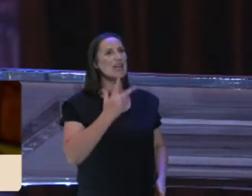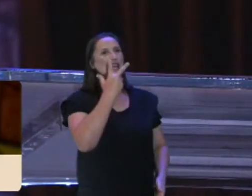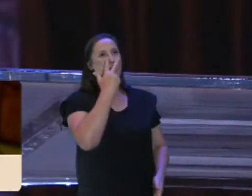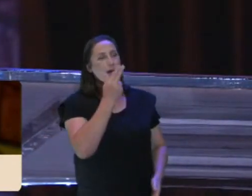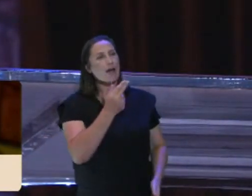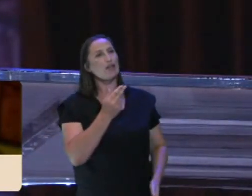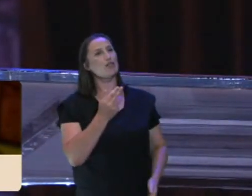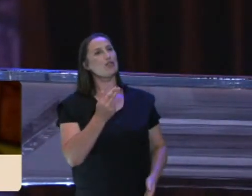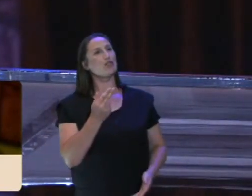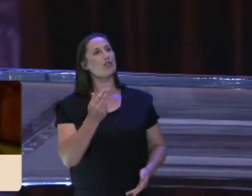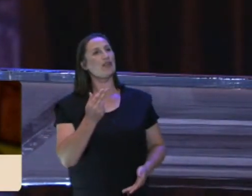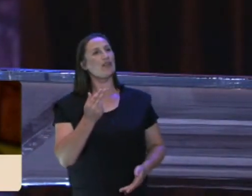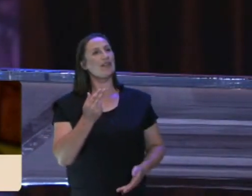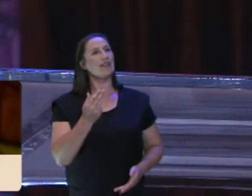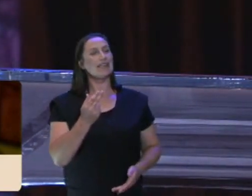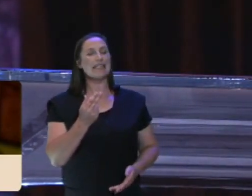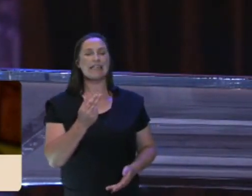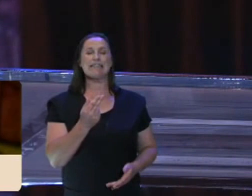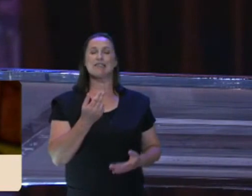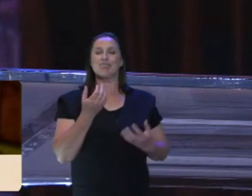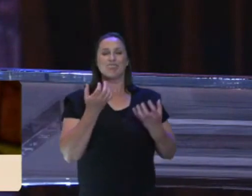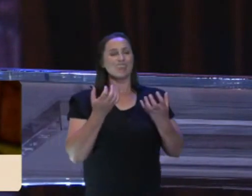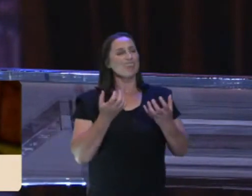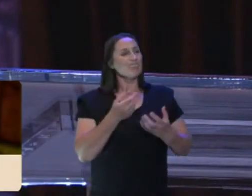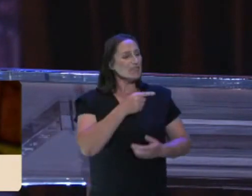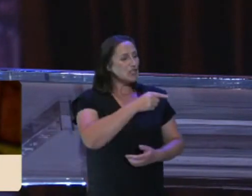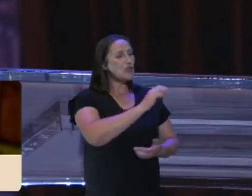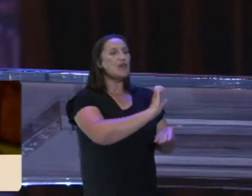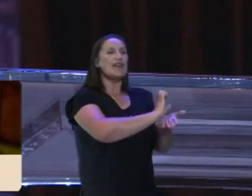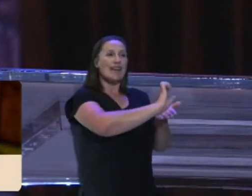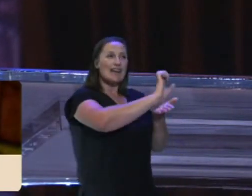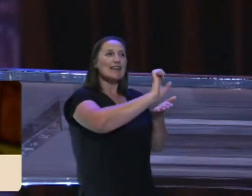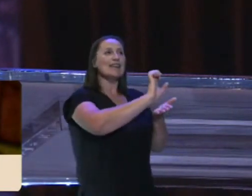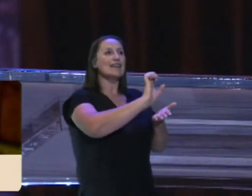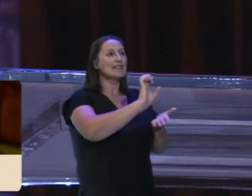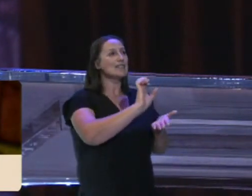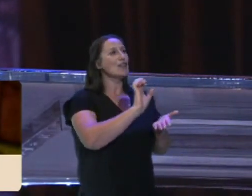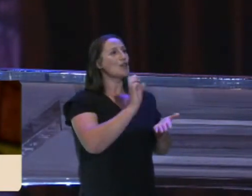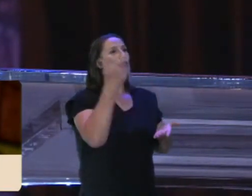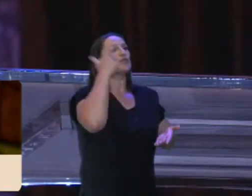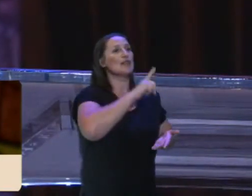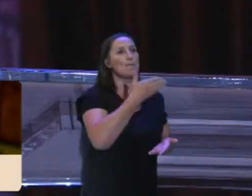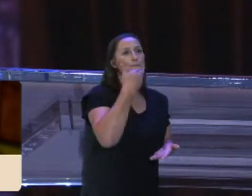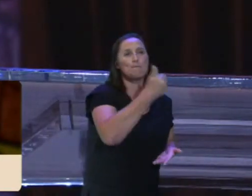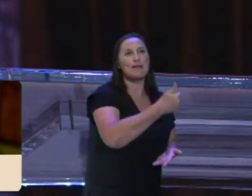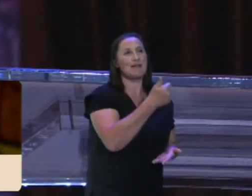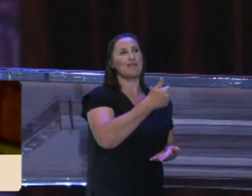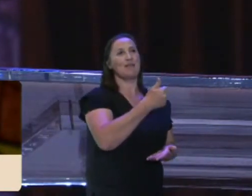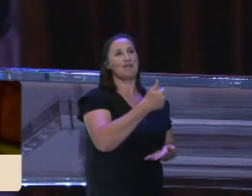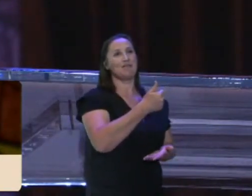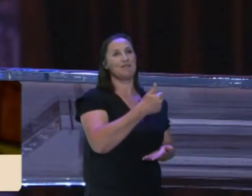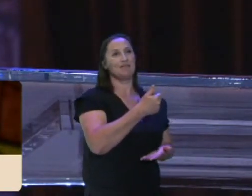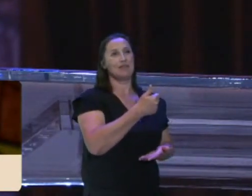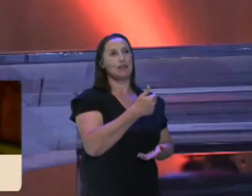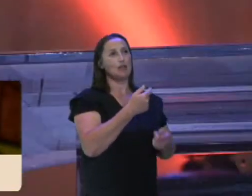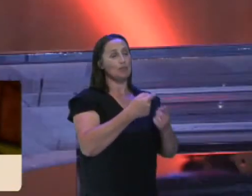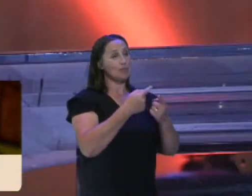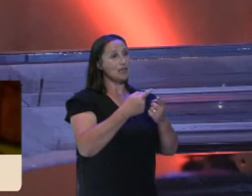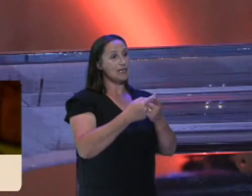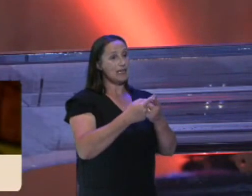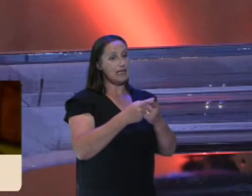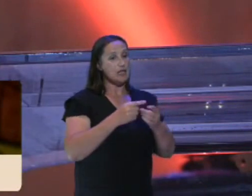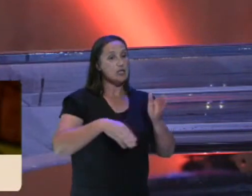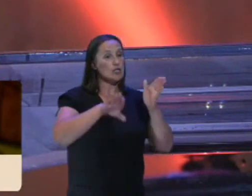era mais furão do que o Anselmo, né? Porque ele chegou lá e foi